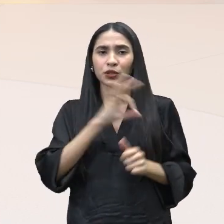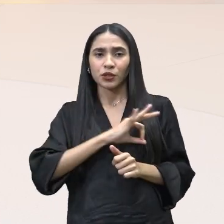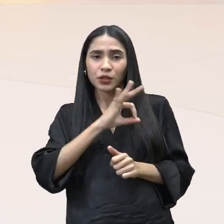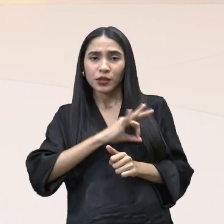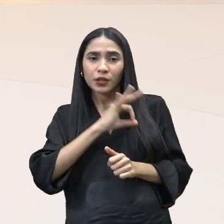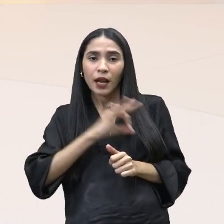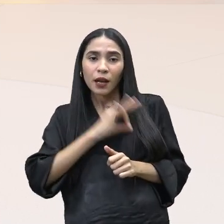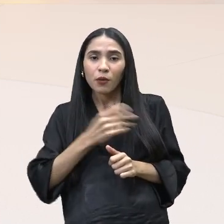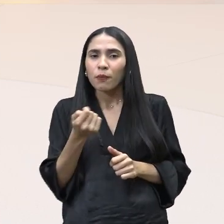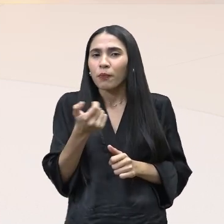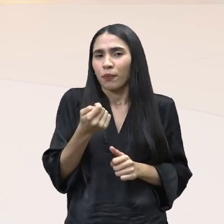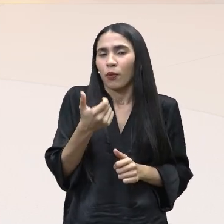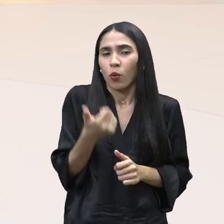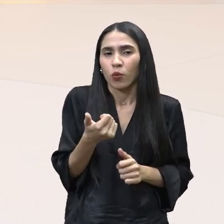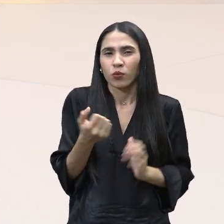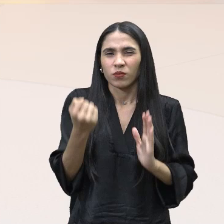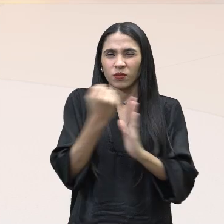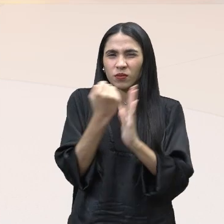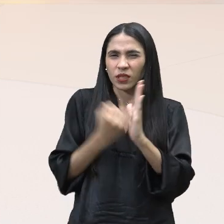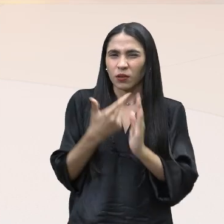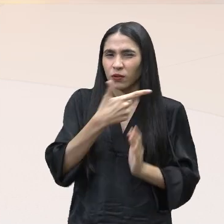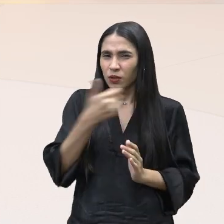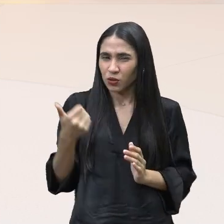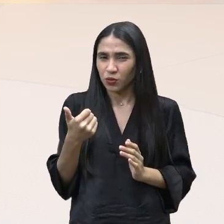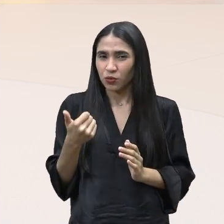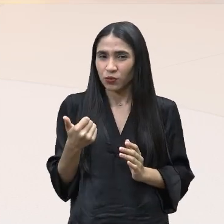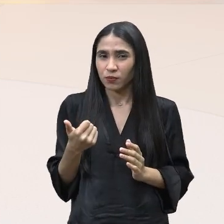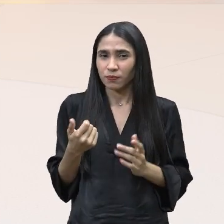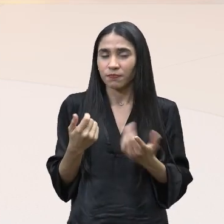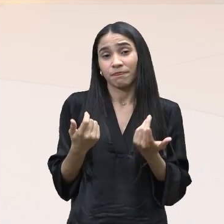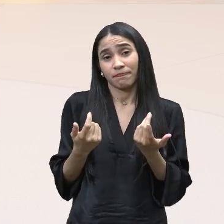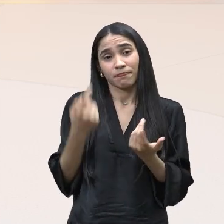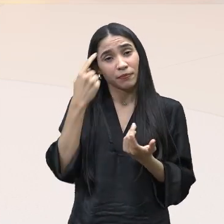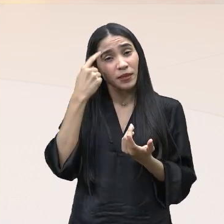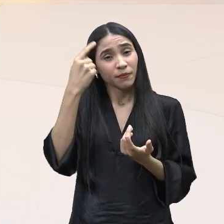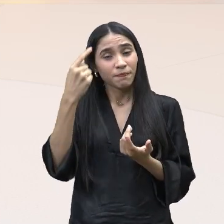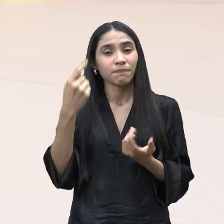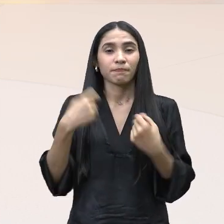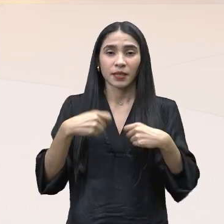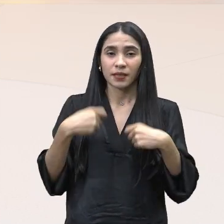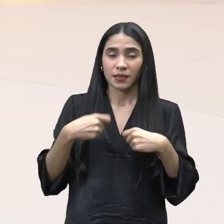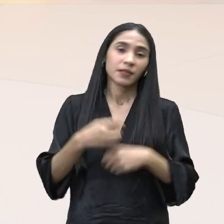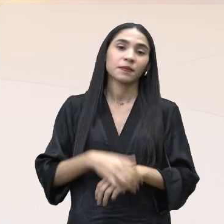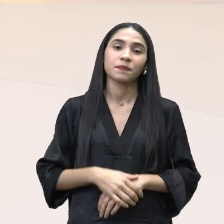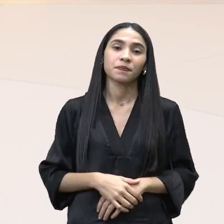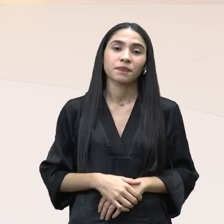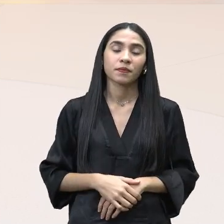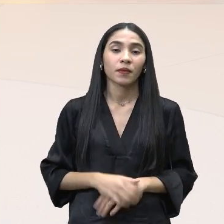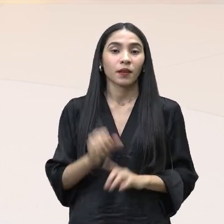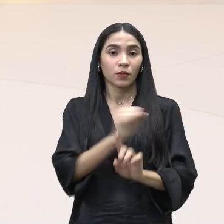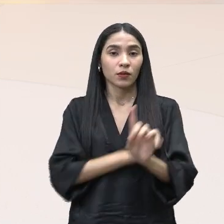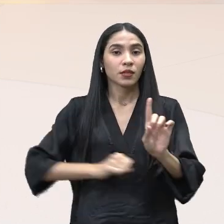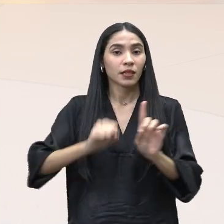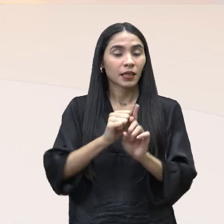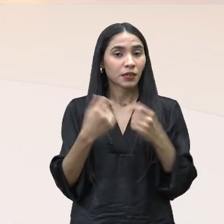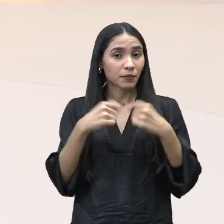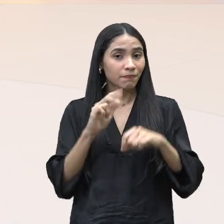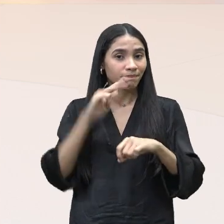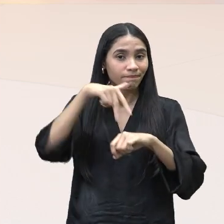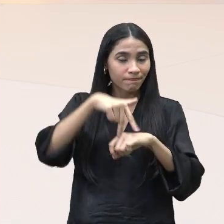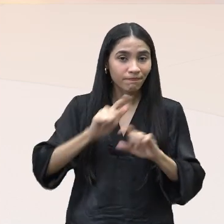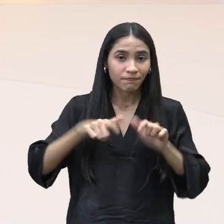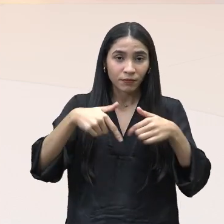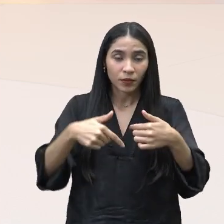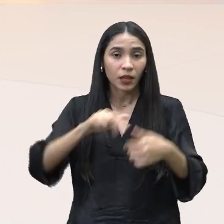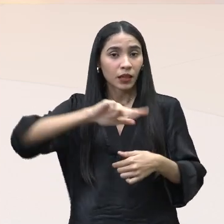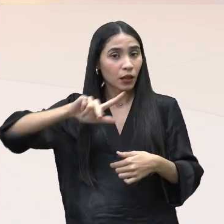concebível em pleno século XXI, né, que isso aconteça. Então, é preciso que a sociedade se conscientize disso.